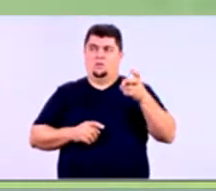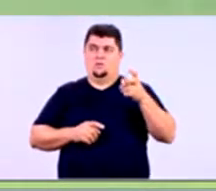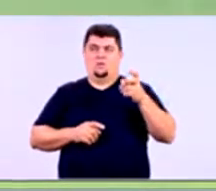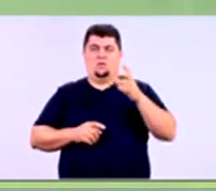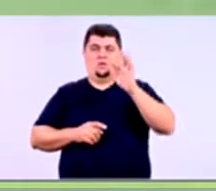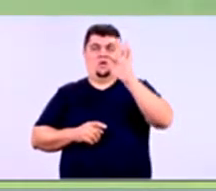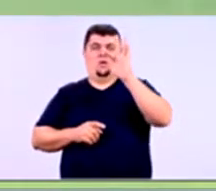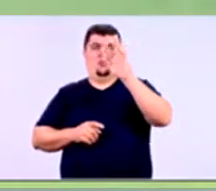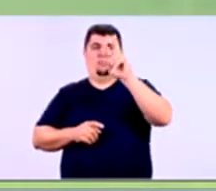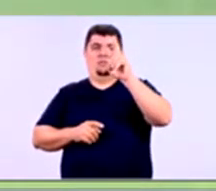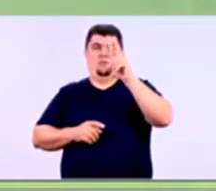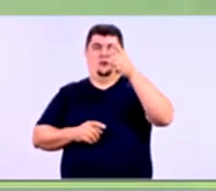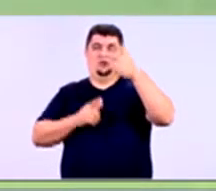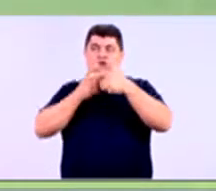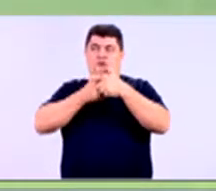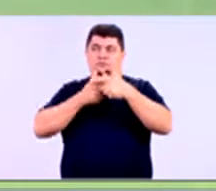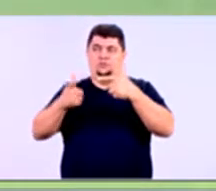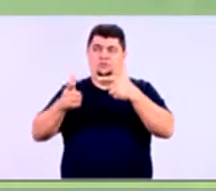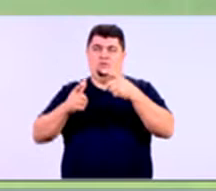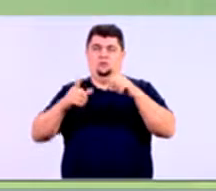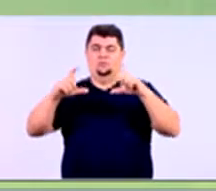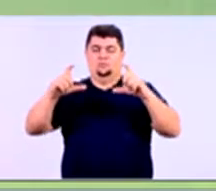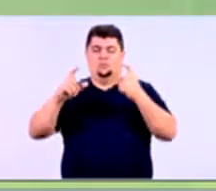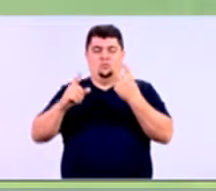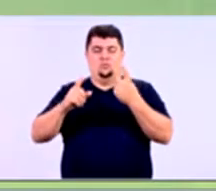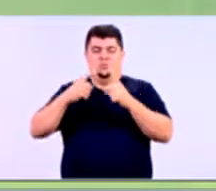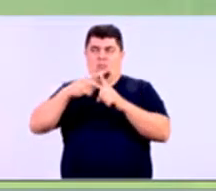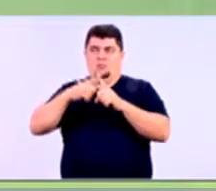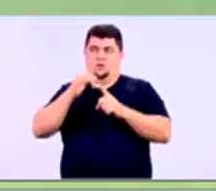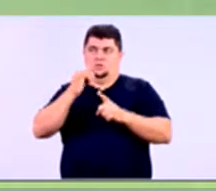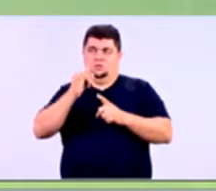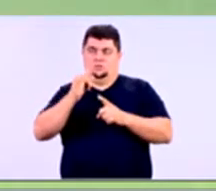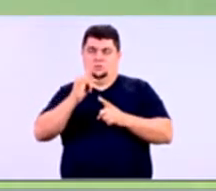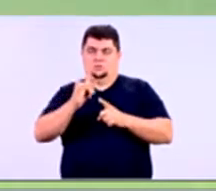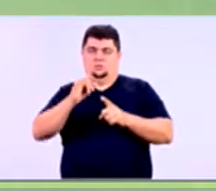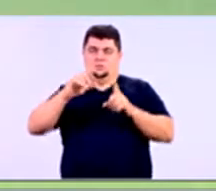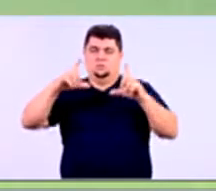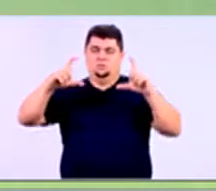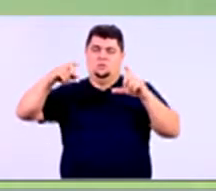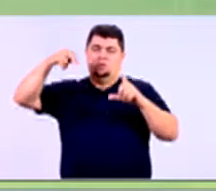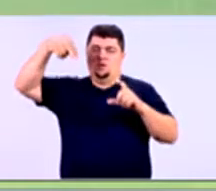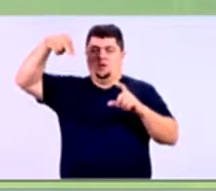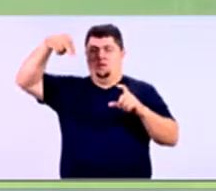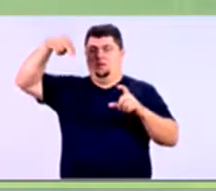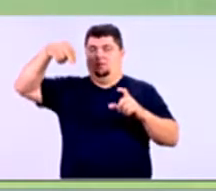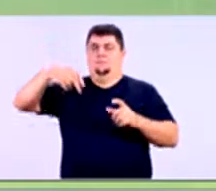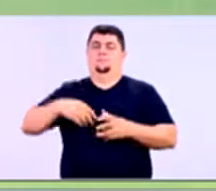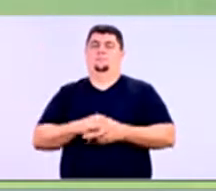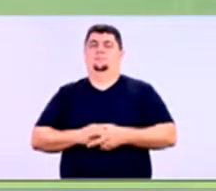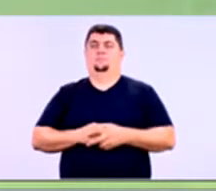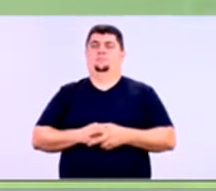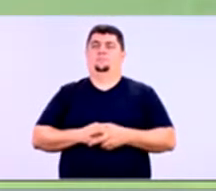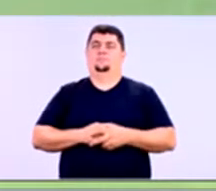onde eu tenho o valor futuro e quero achar o valor presente.